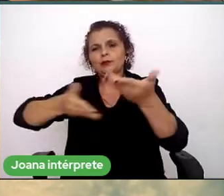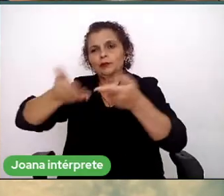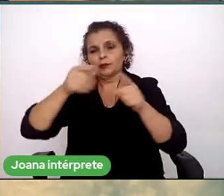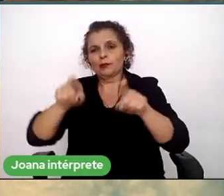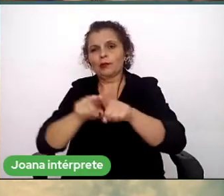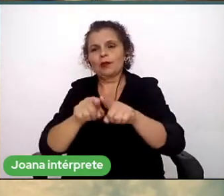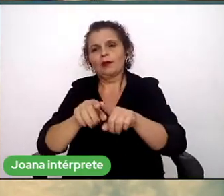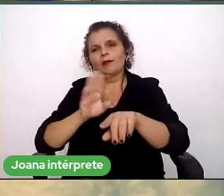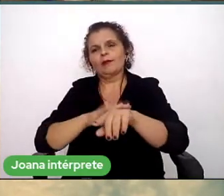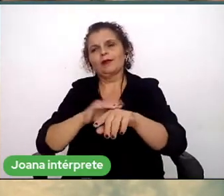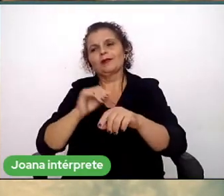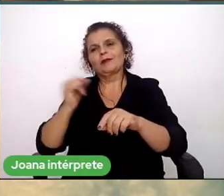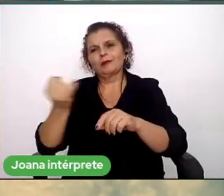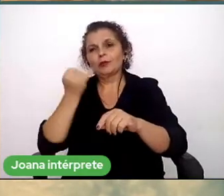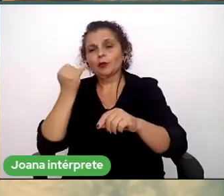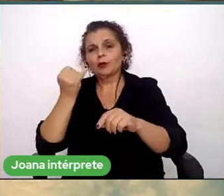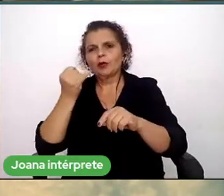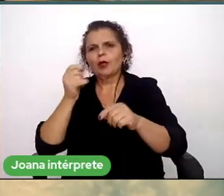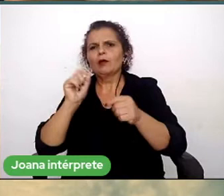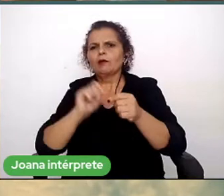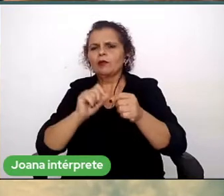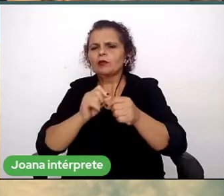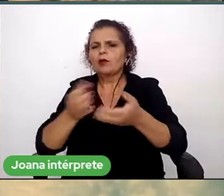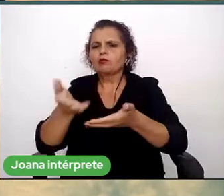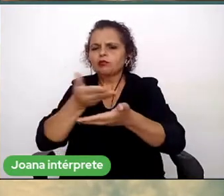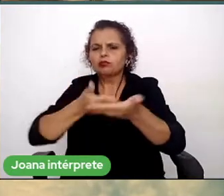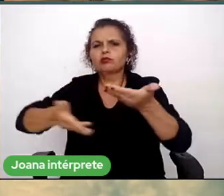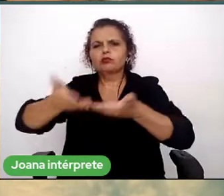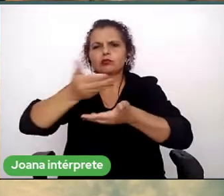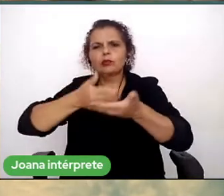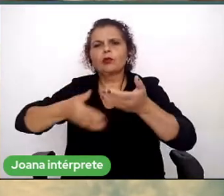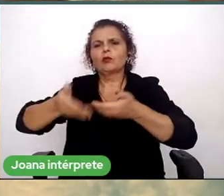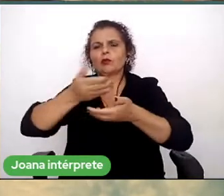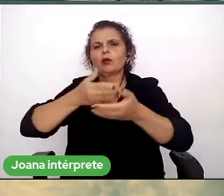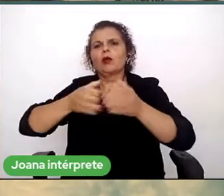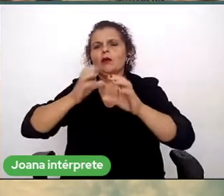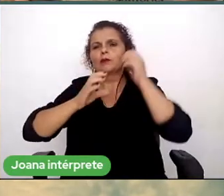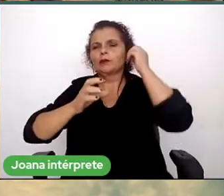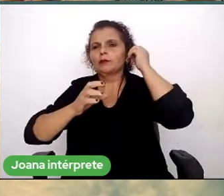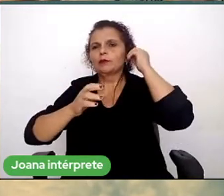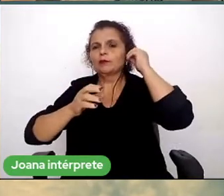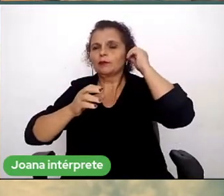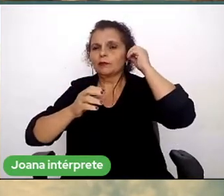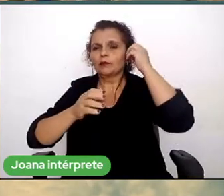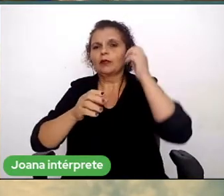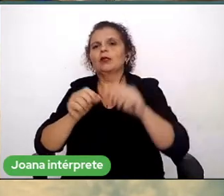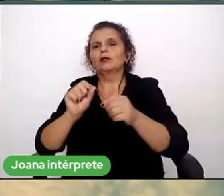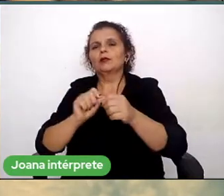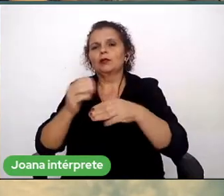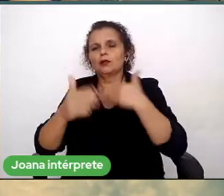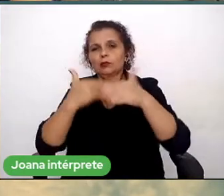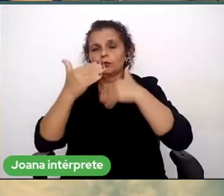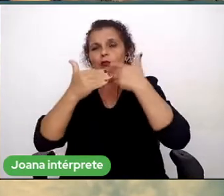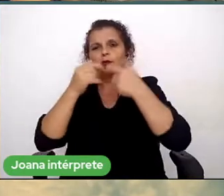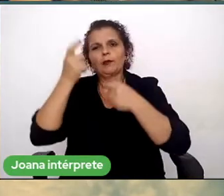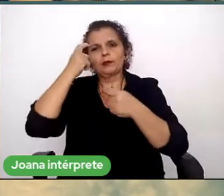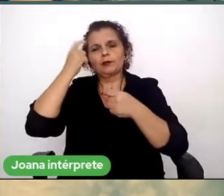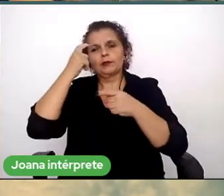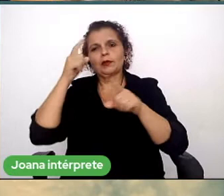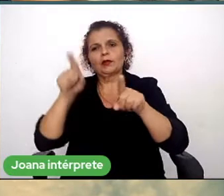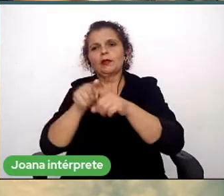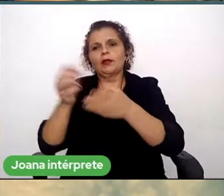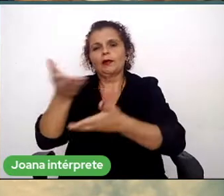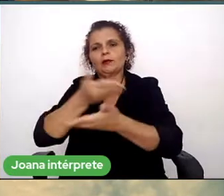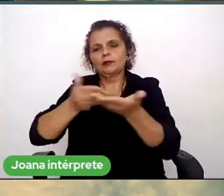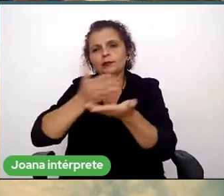meu menos importante mas é importante que seja feita essa seja estabelecida essa Cadência esse ritmo em o e pensando também na interação